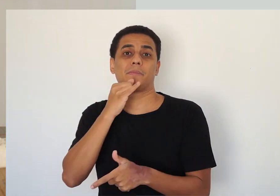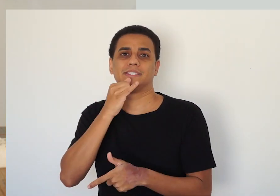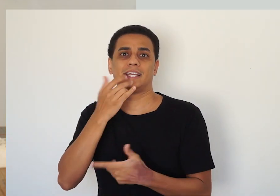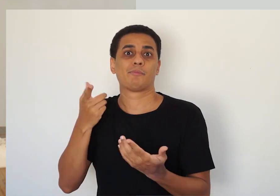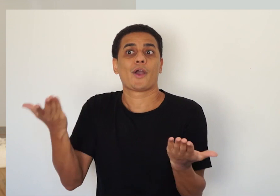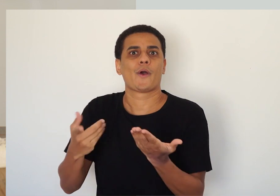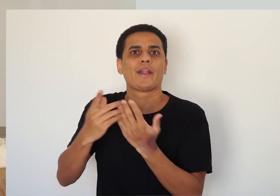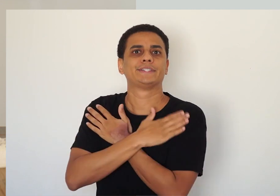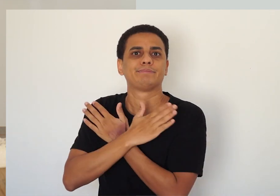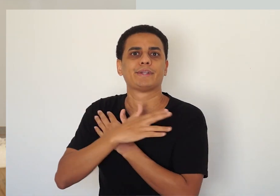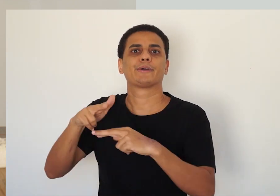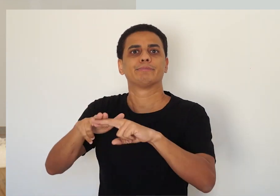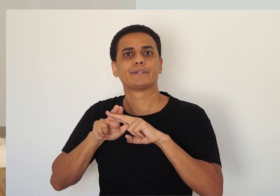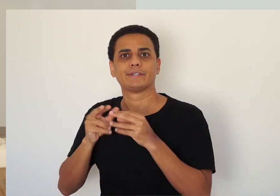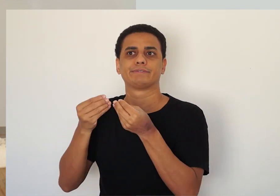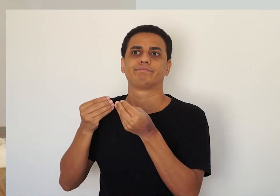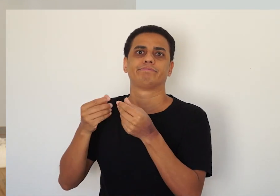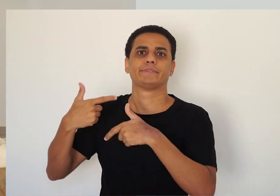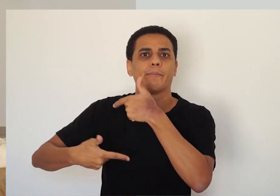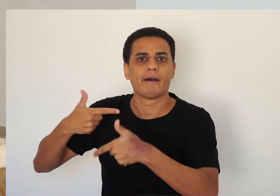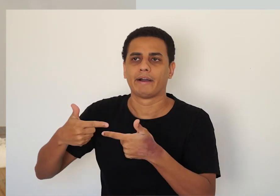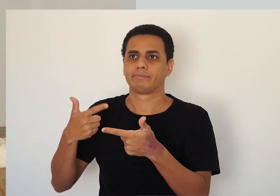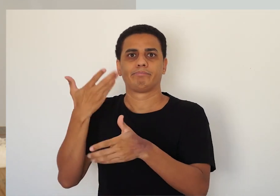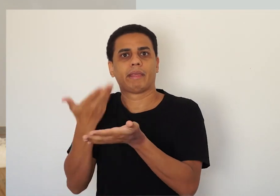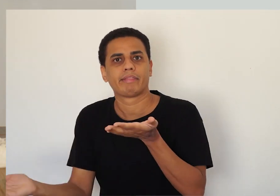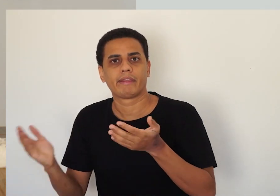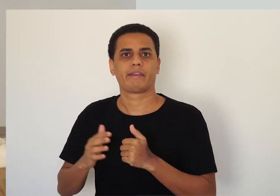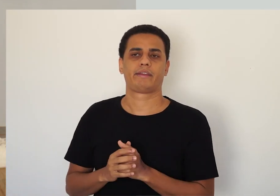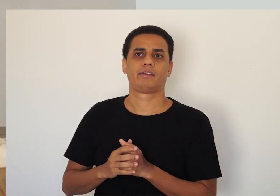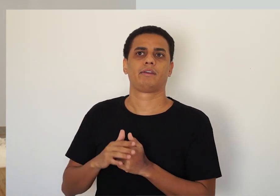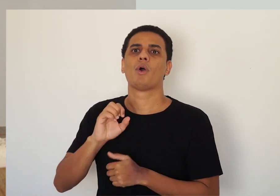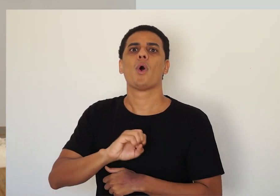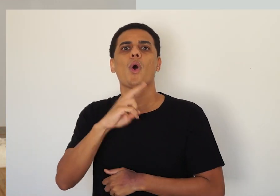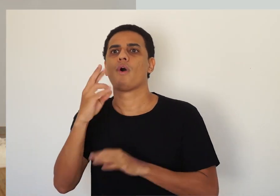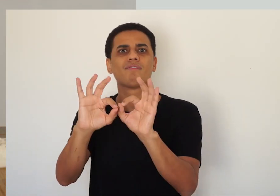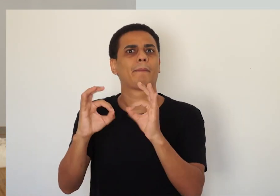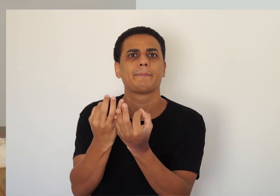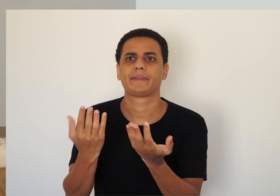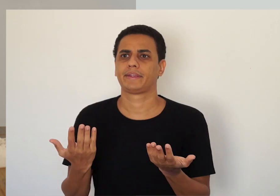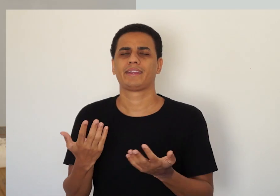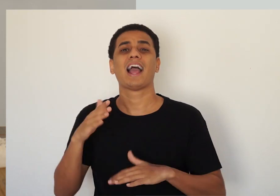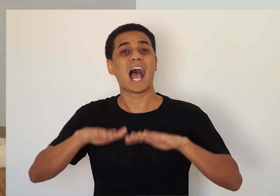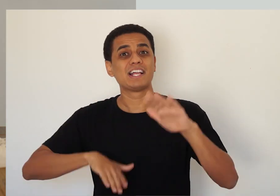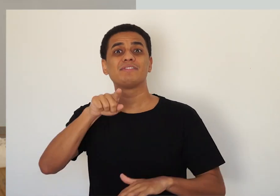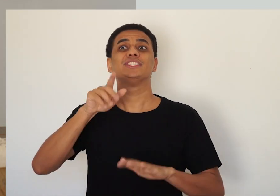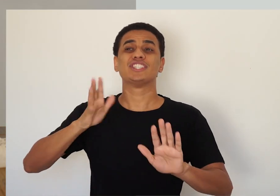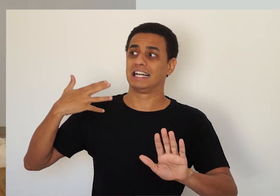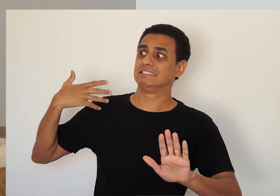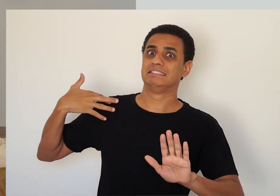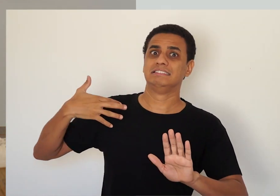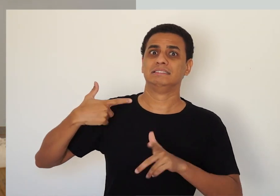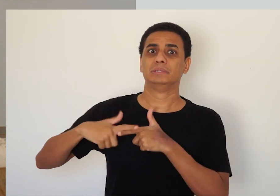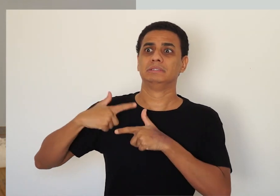área profissional, na área financeira, na área familiar. Talvez você já vem de outros ventos e tempestades e nem